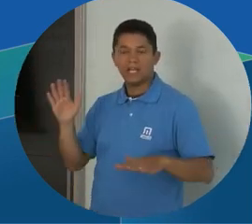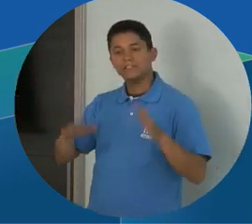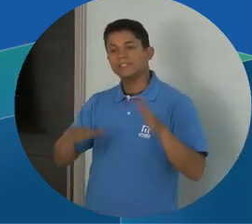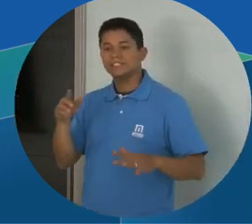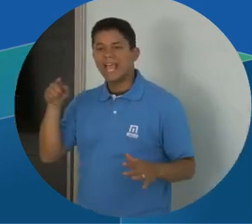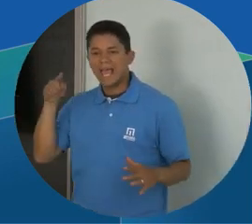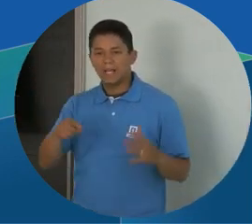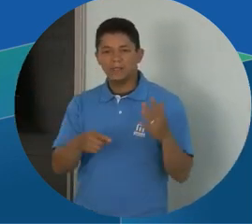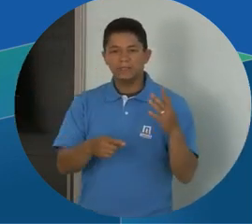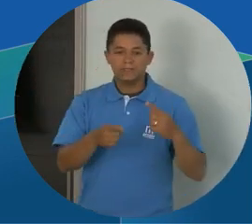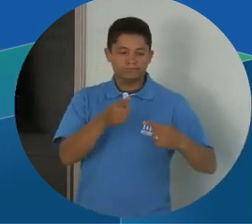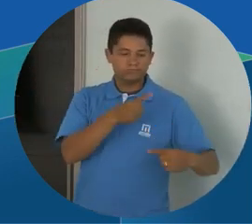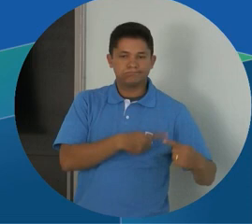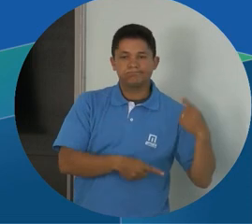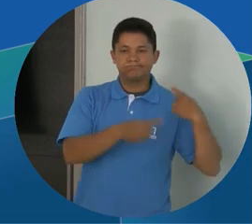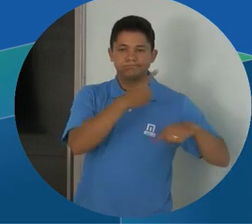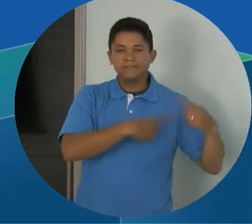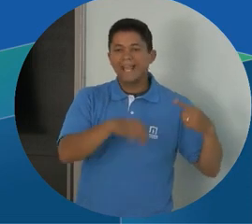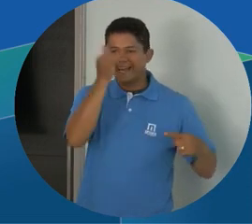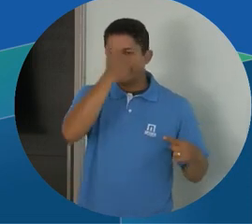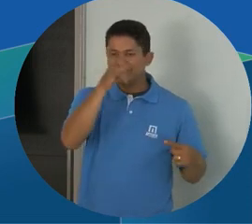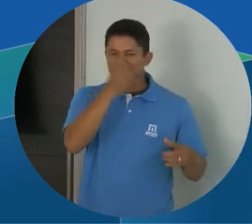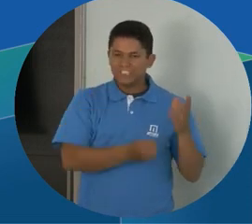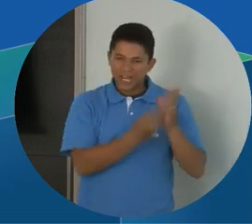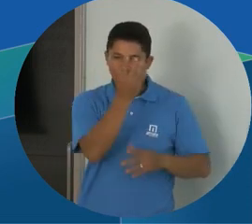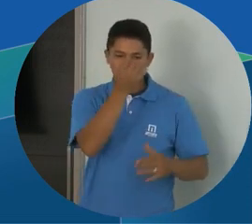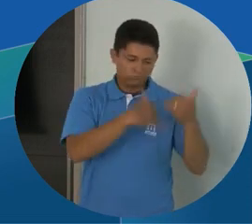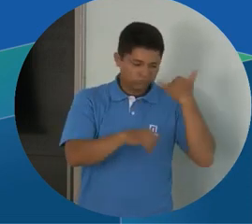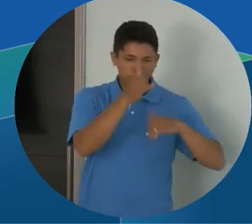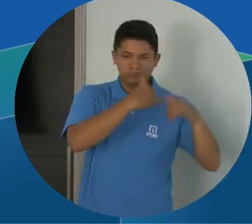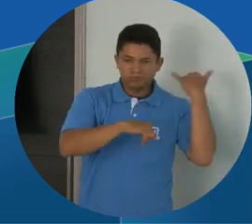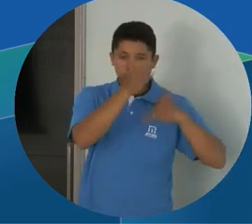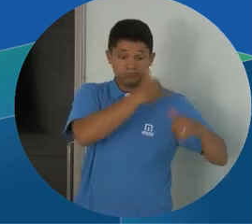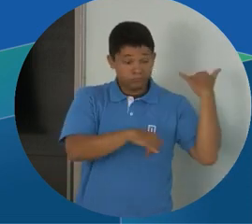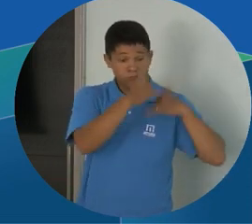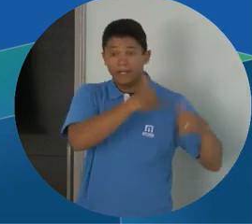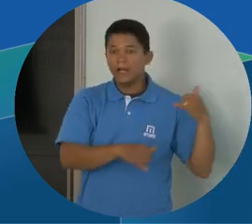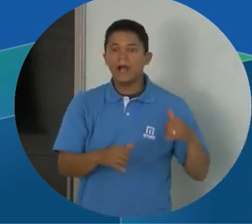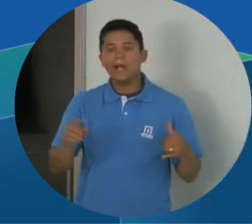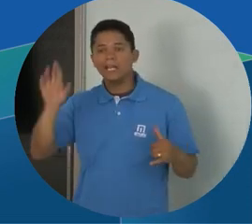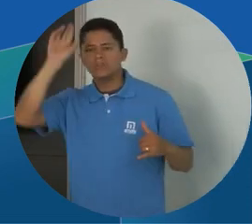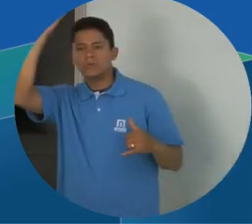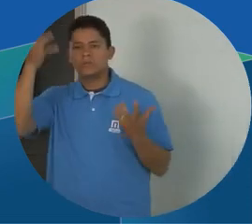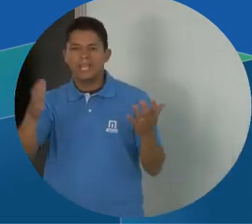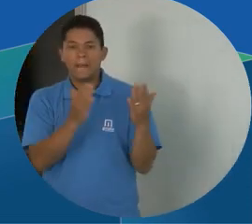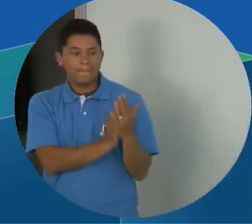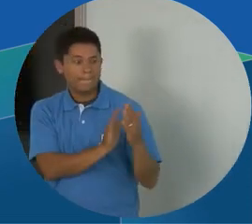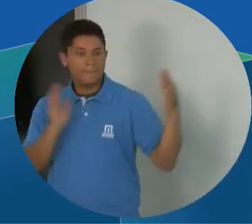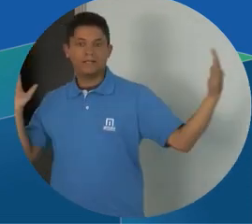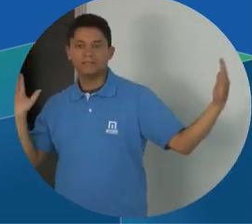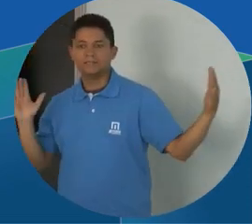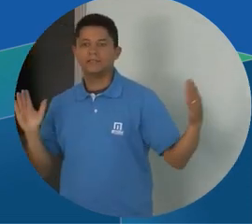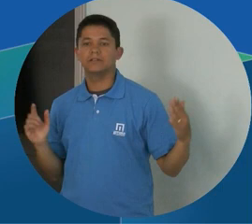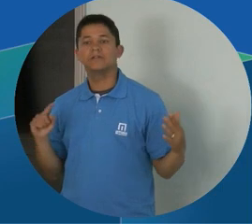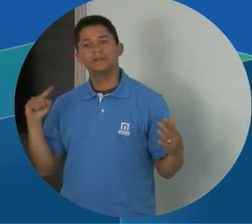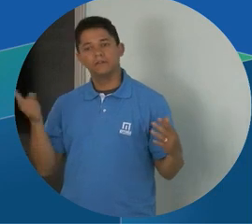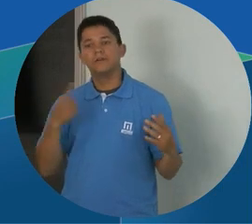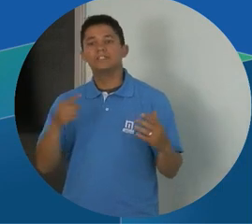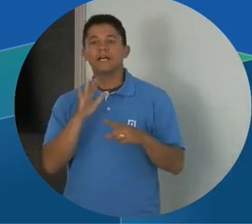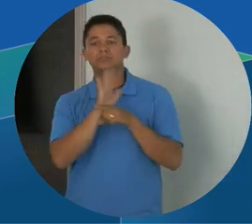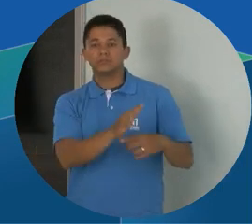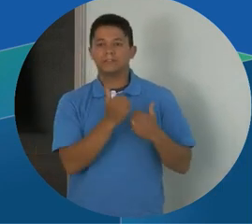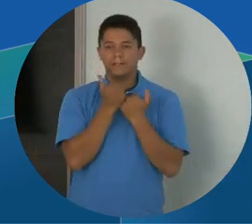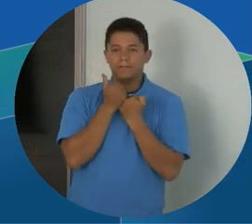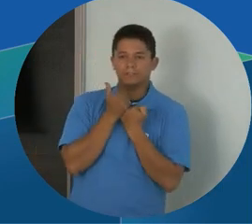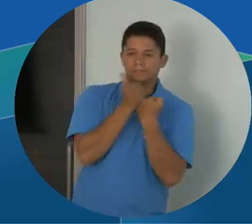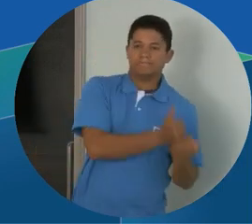quantidade de energia e aí às vezes o dono decide aumentar essa capacidade e aí a gente reforça a estrutura para